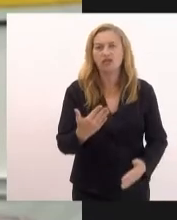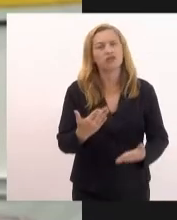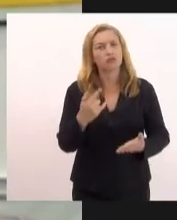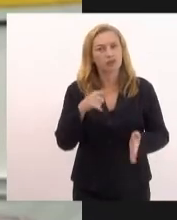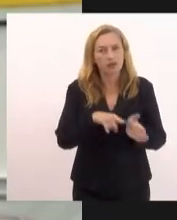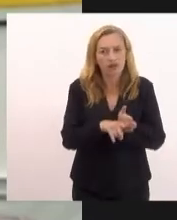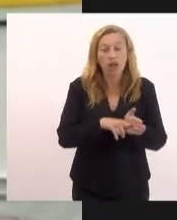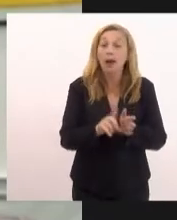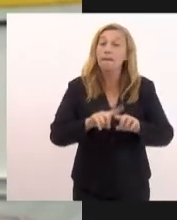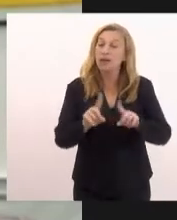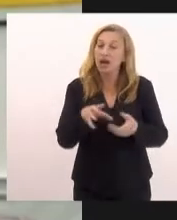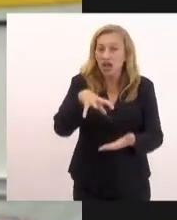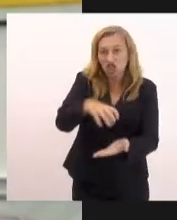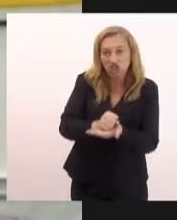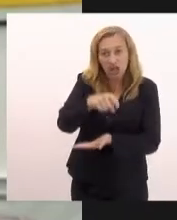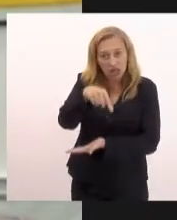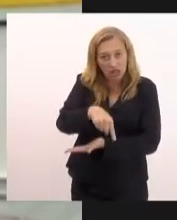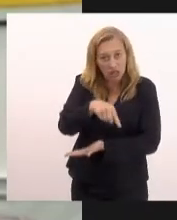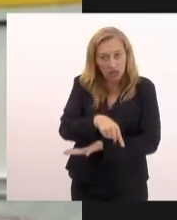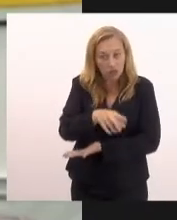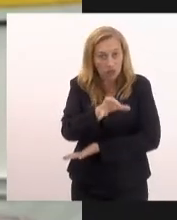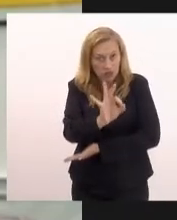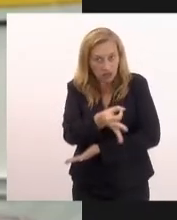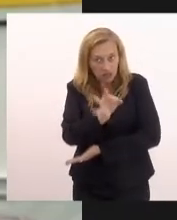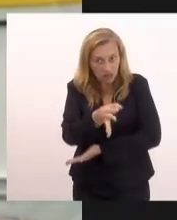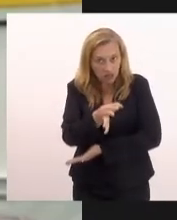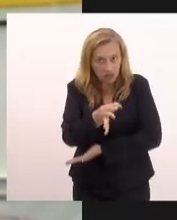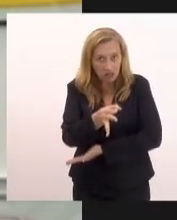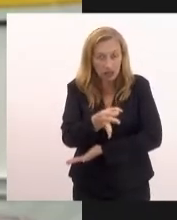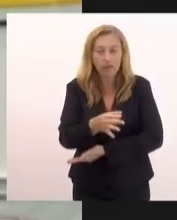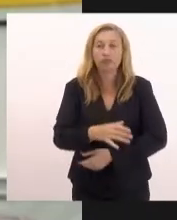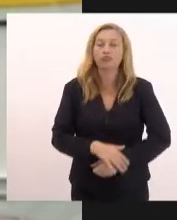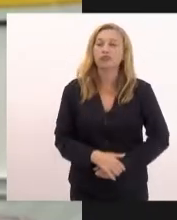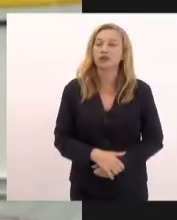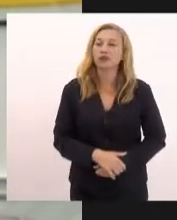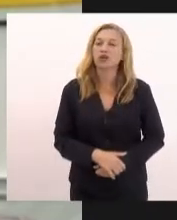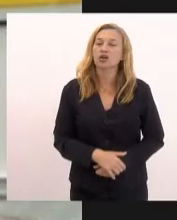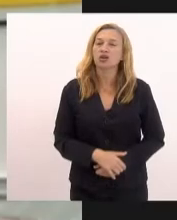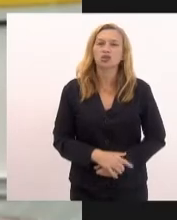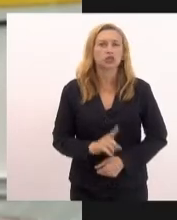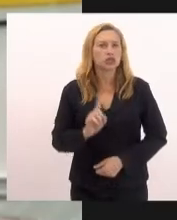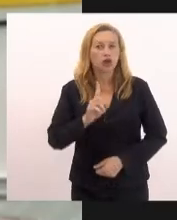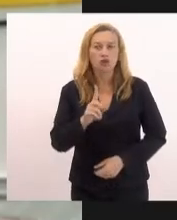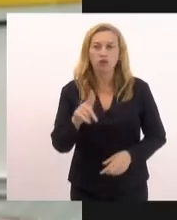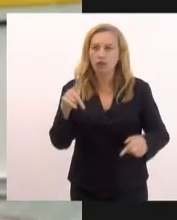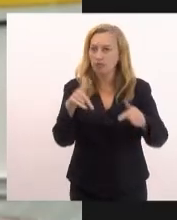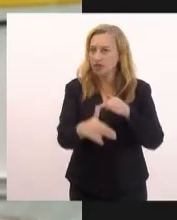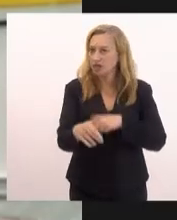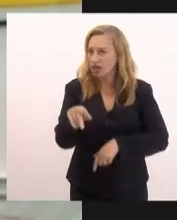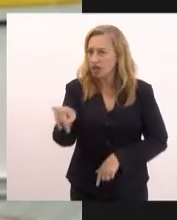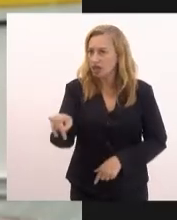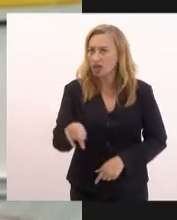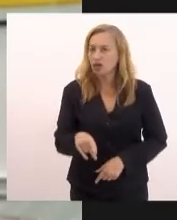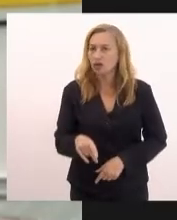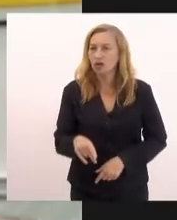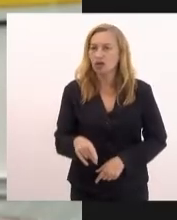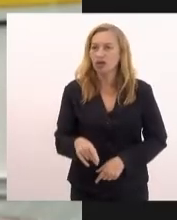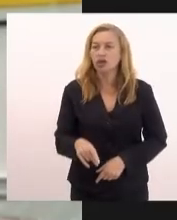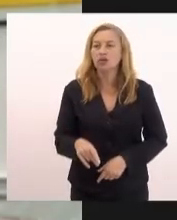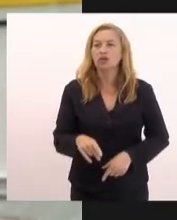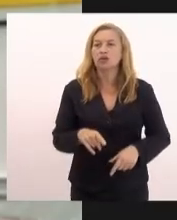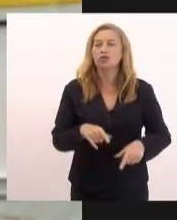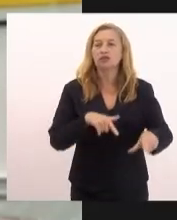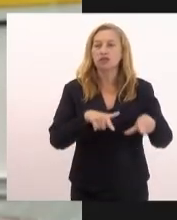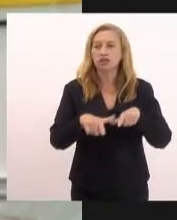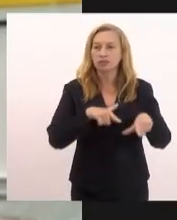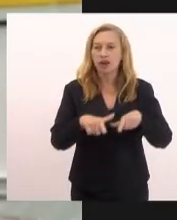de registrar aqui com veemência meu posicionamento. Não vou atrapalhar aqui o mandato da deputada Dani